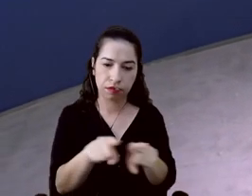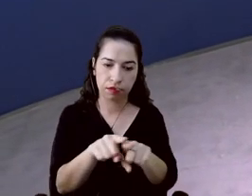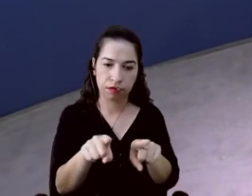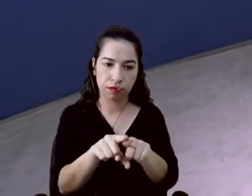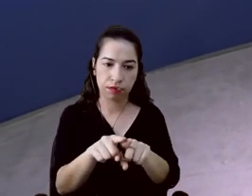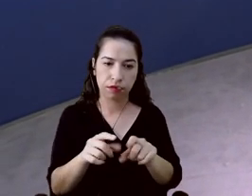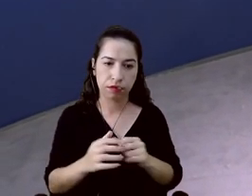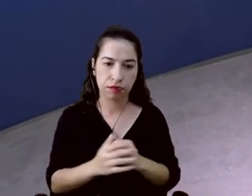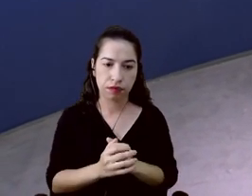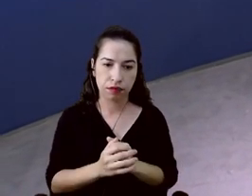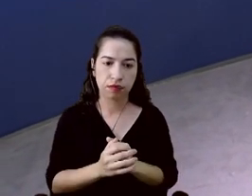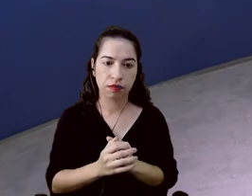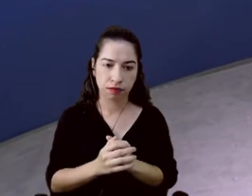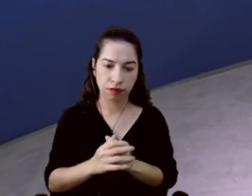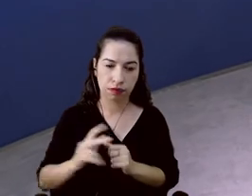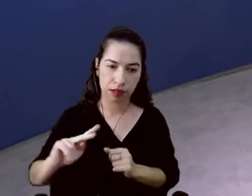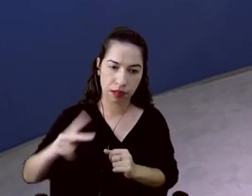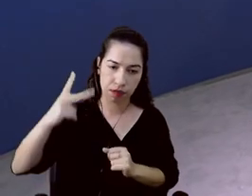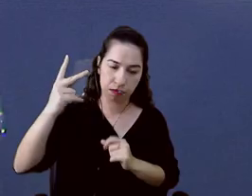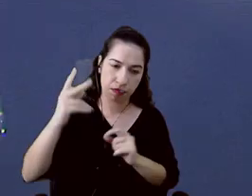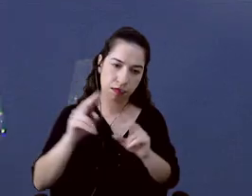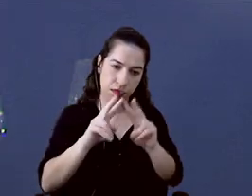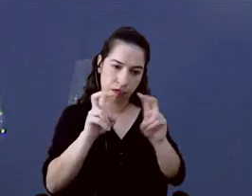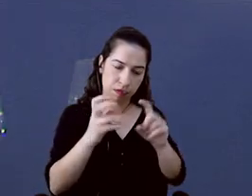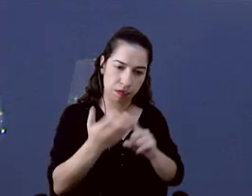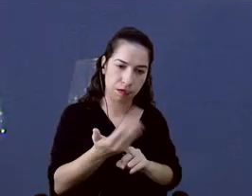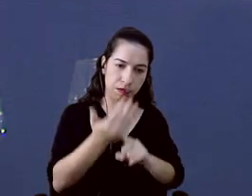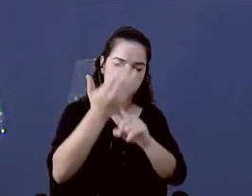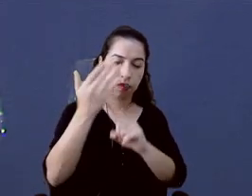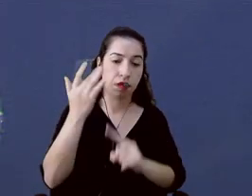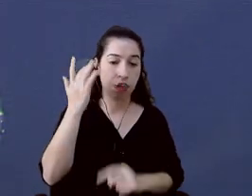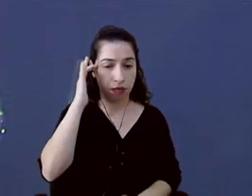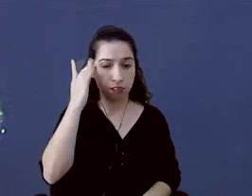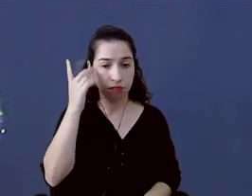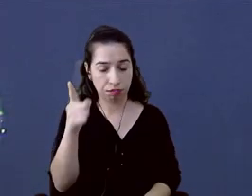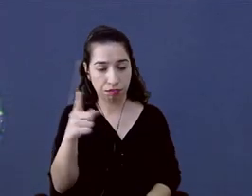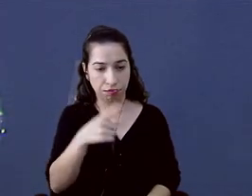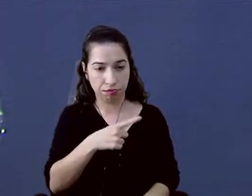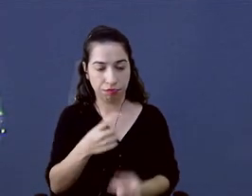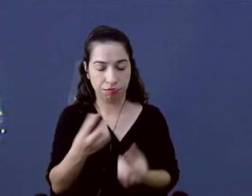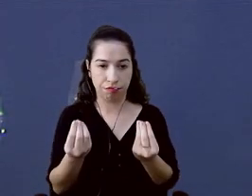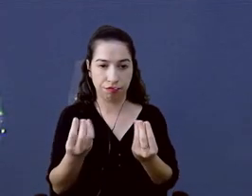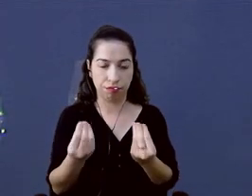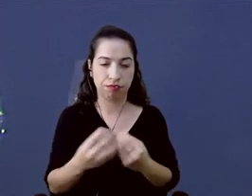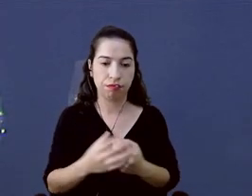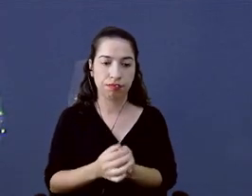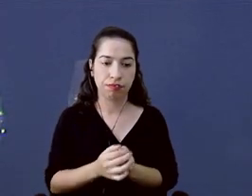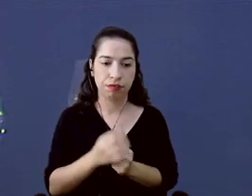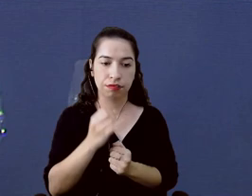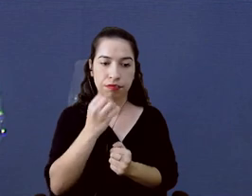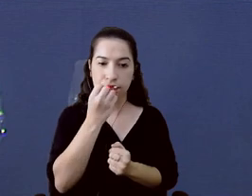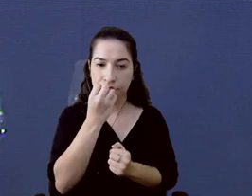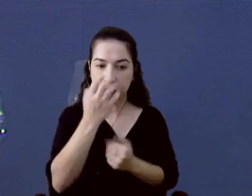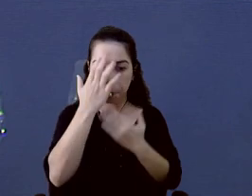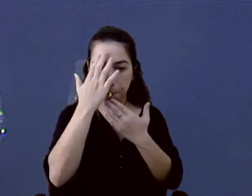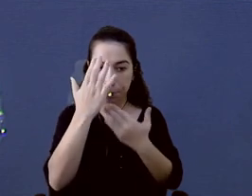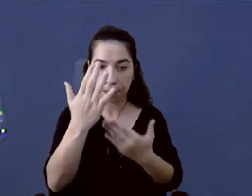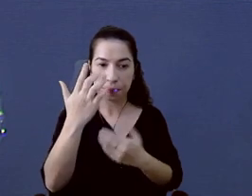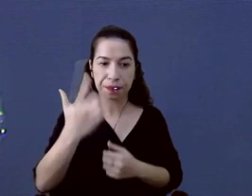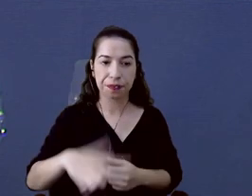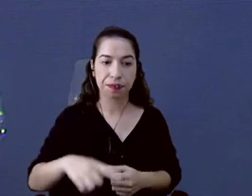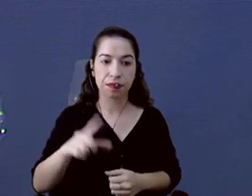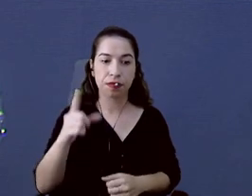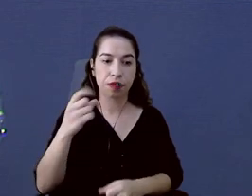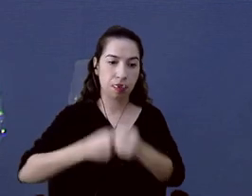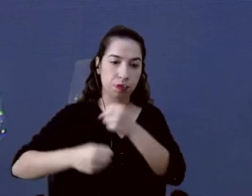rentabilidade em tecnologia que eu acho que o ibank tem de sobra João obrigado Mais uma vez você teve aqui no